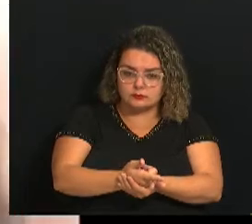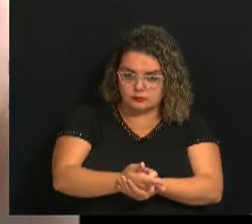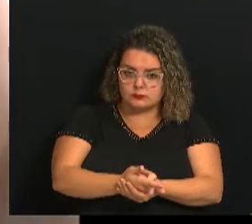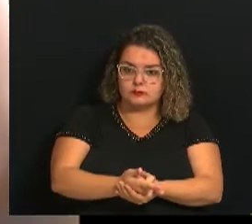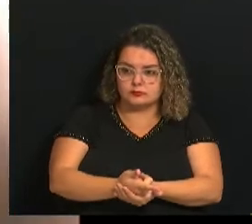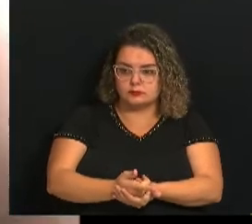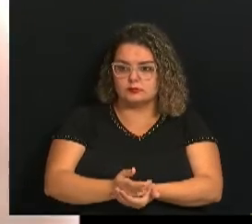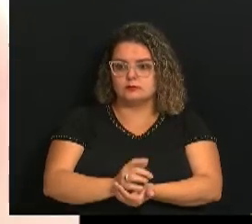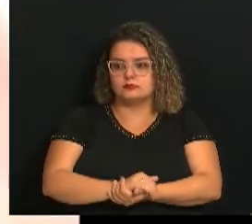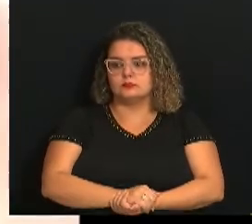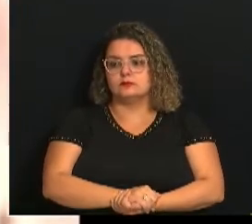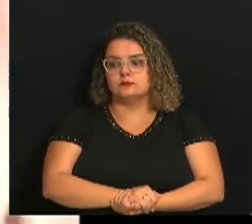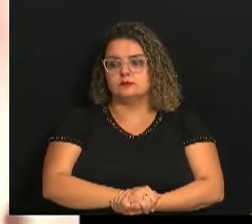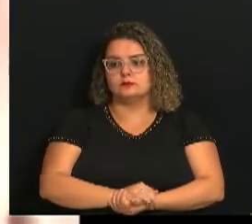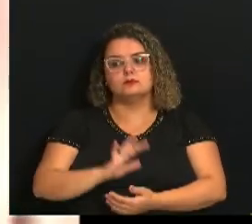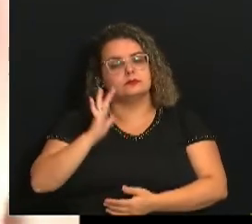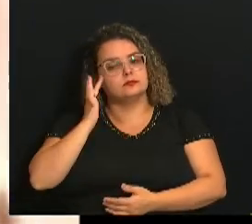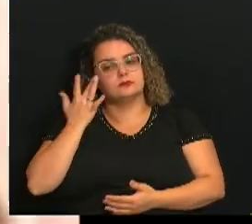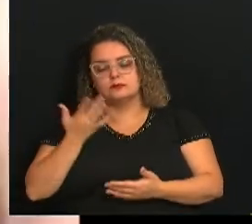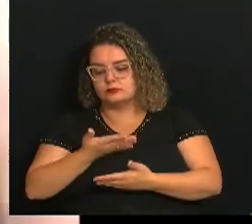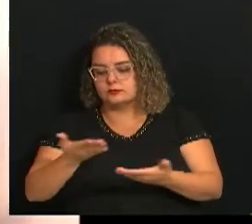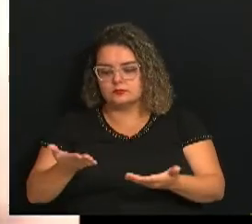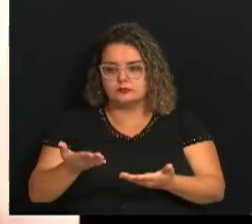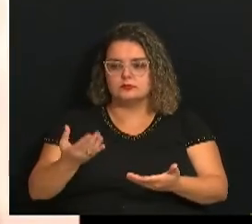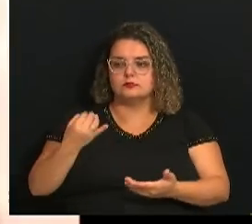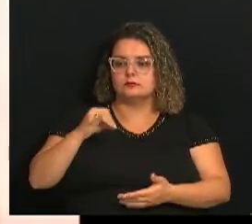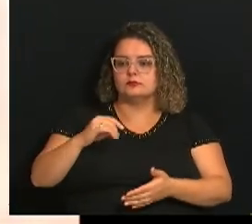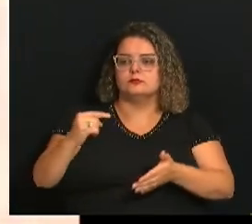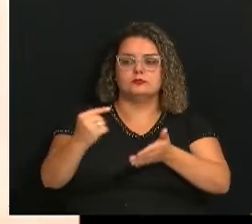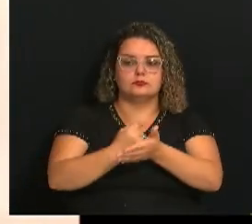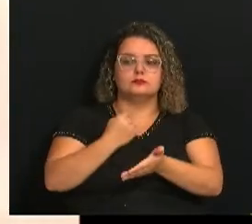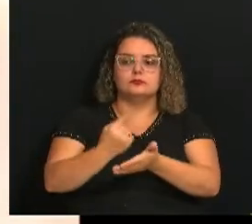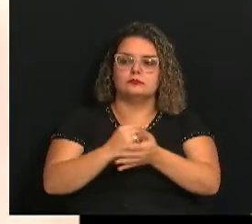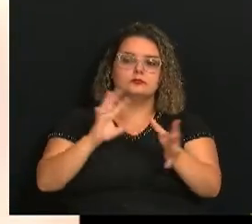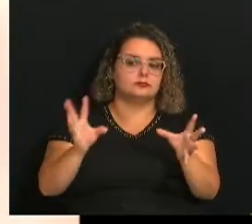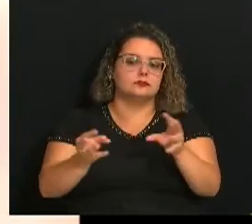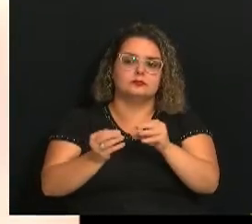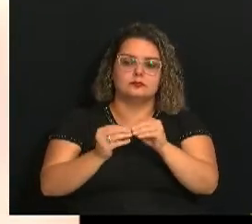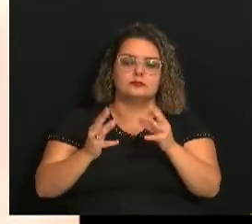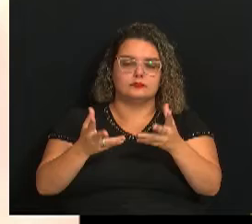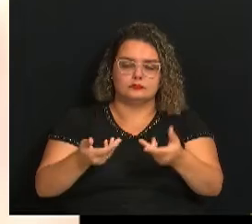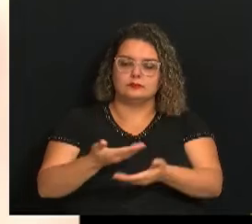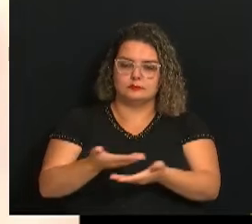Eu acho que eu fico por aqui, se tiver mais alguma questão, mas eu acho que o resumo todo é esse.